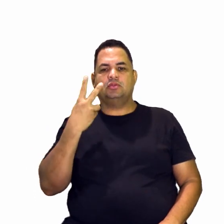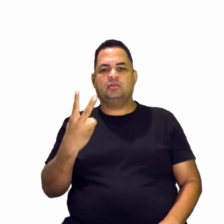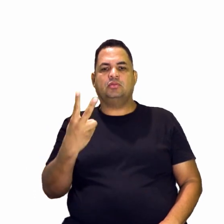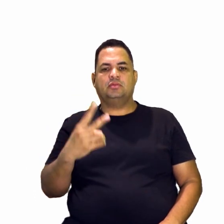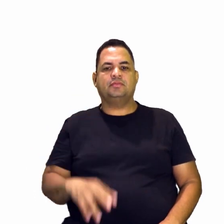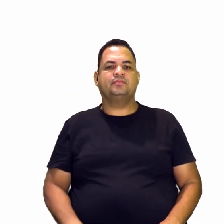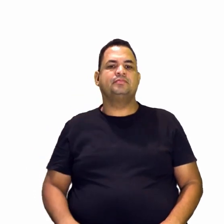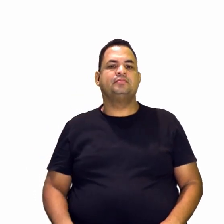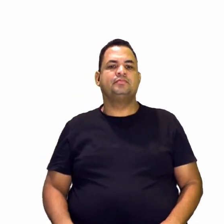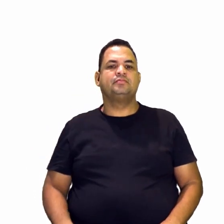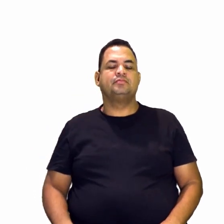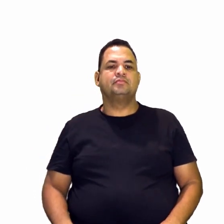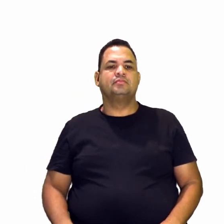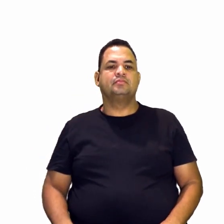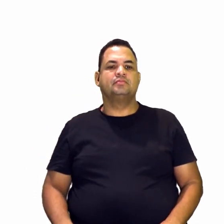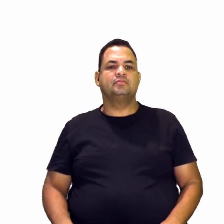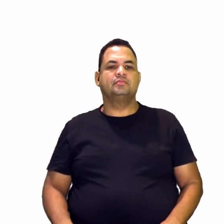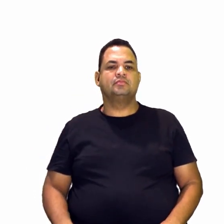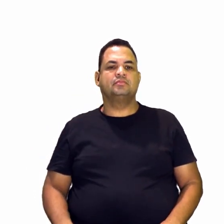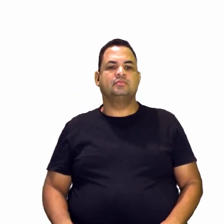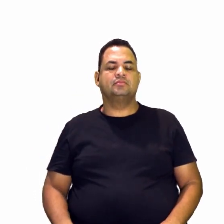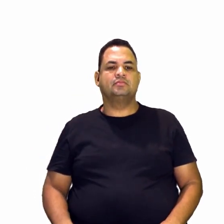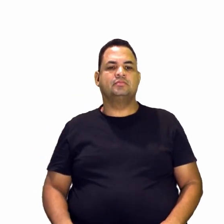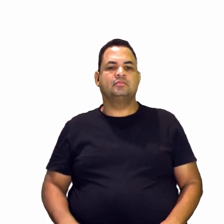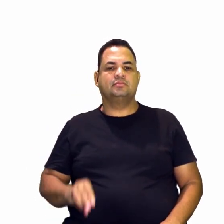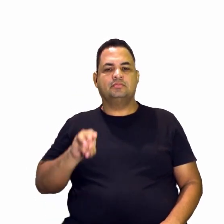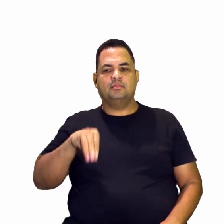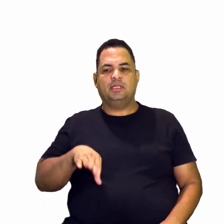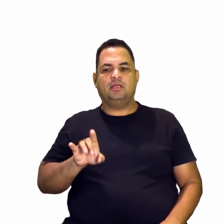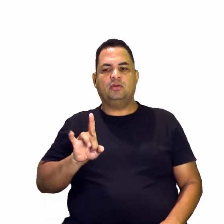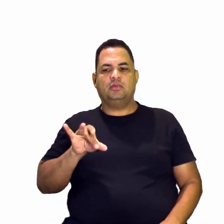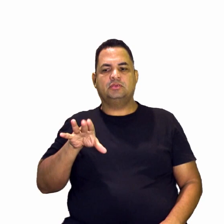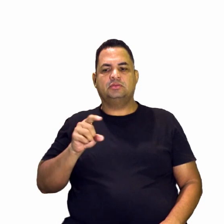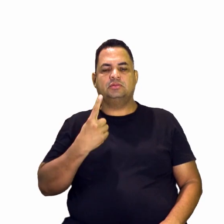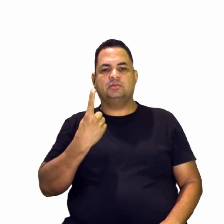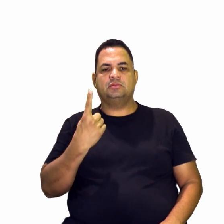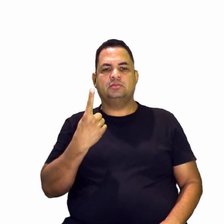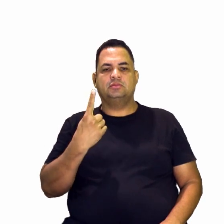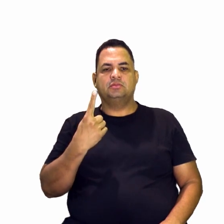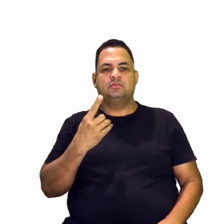correto? Esse processo de meiose 1, ele é